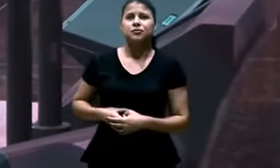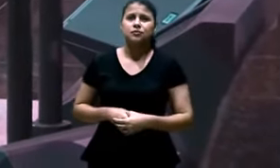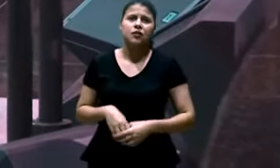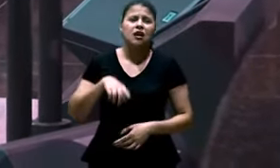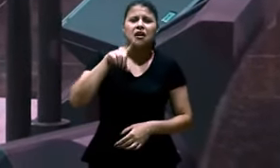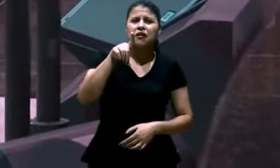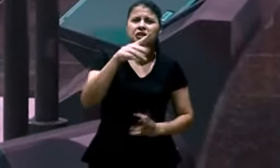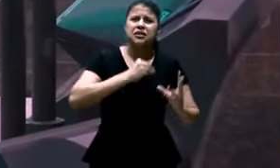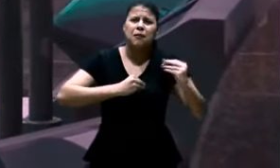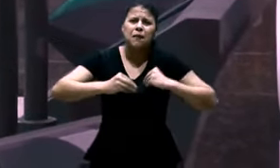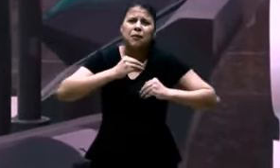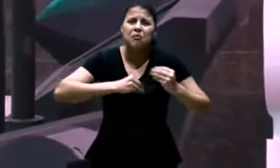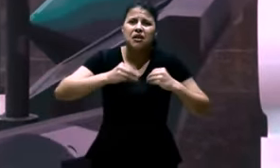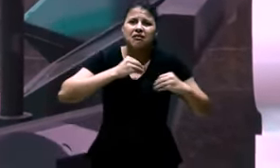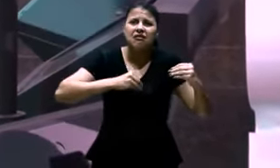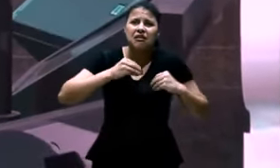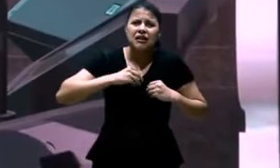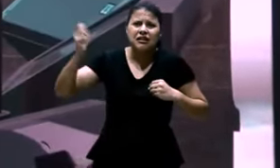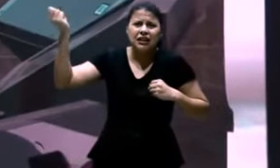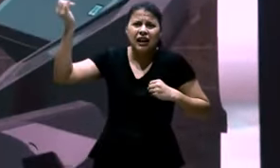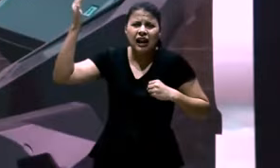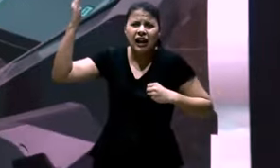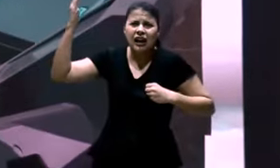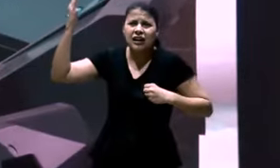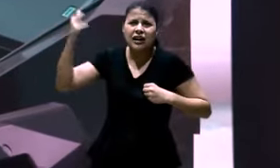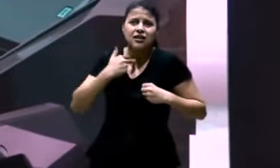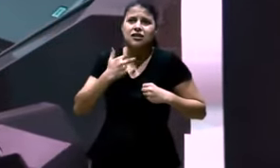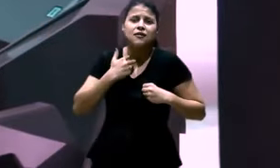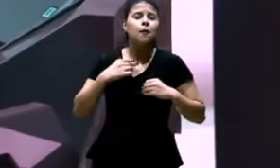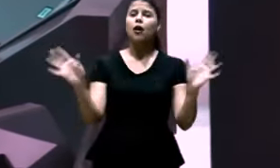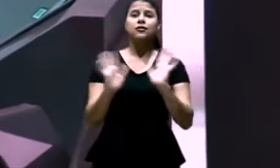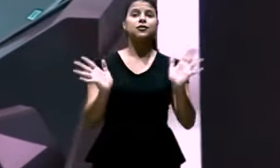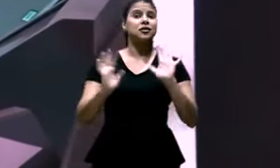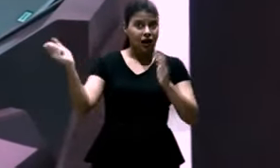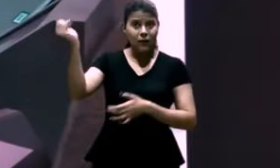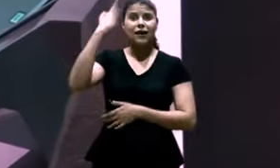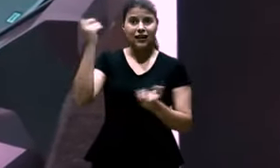ao ponto que a graça não possa te alcançar.